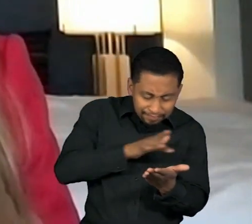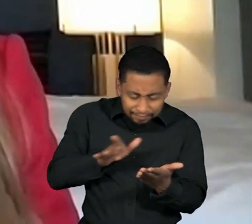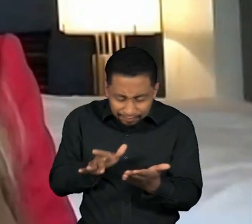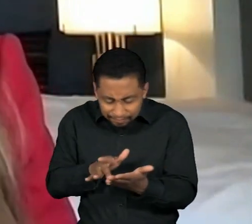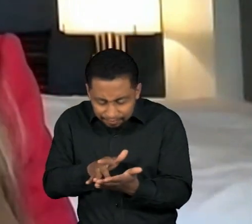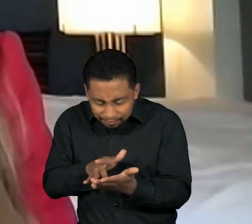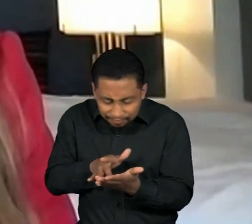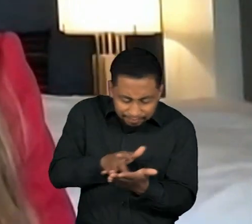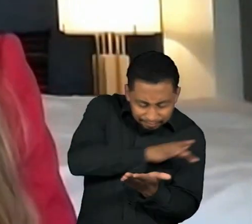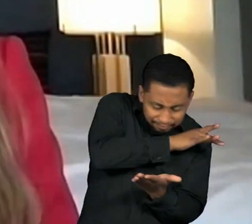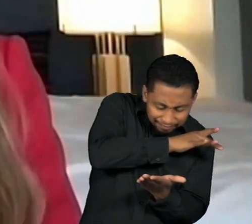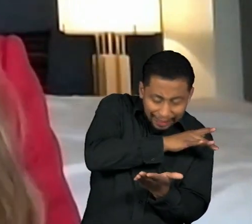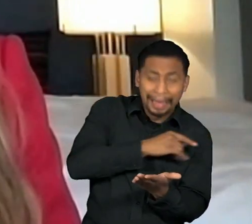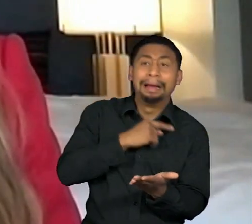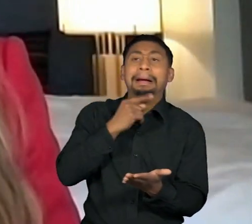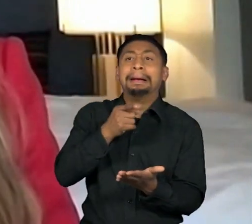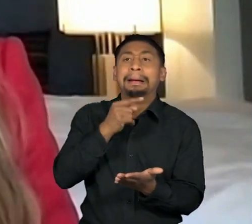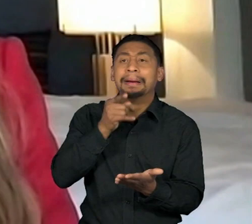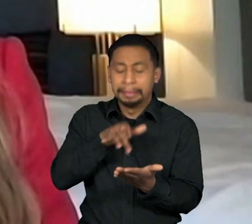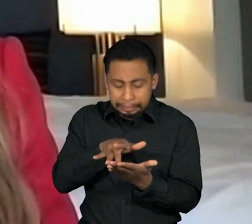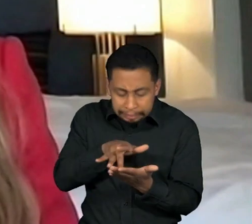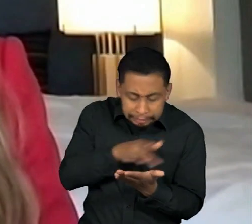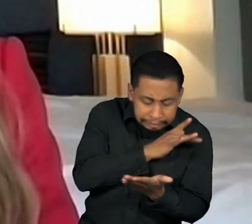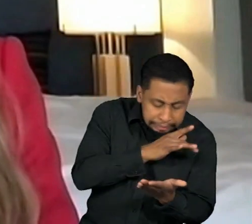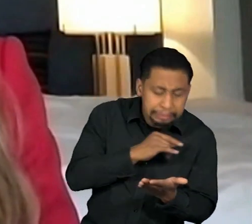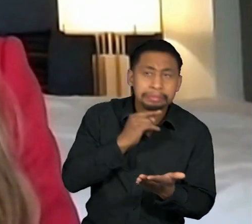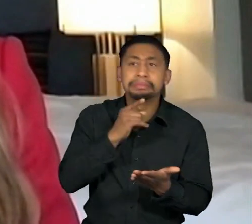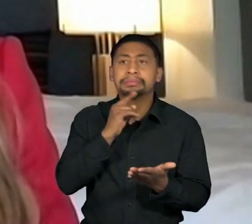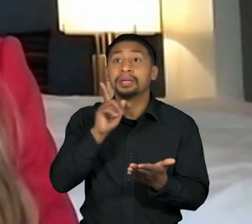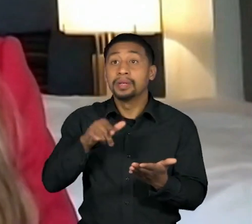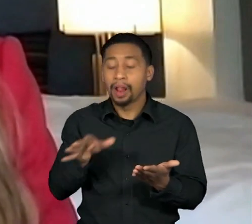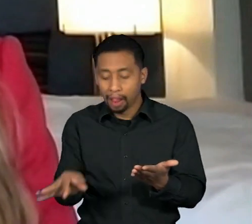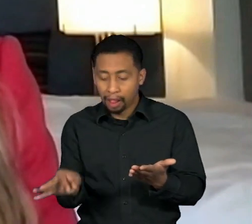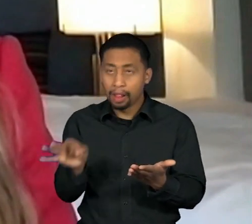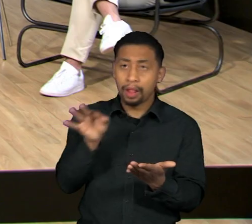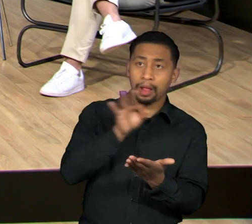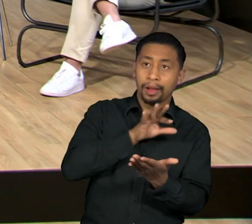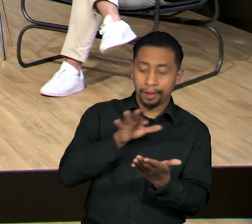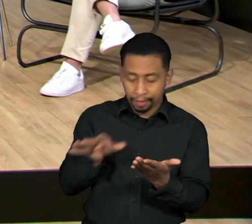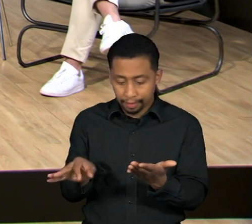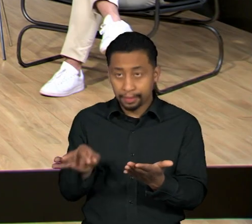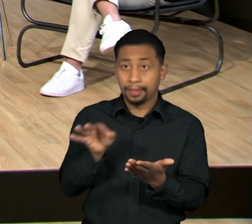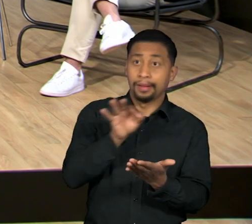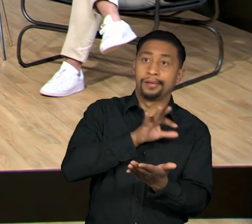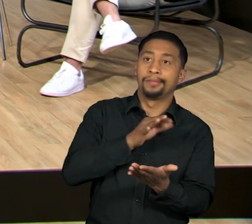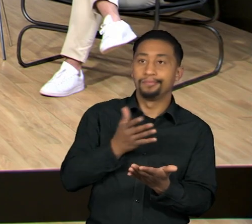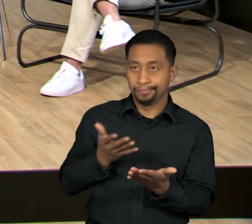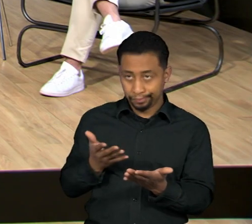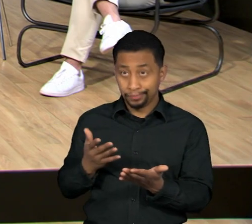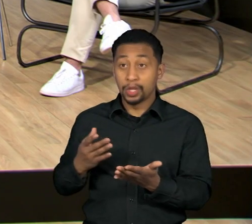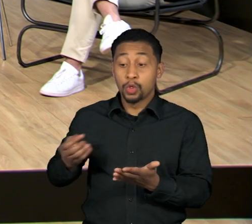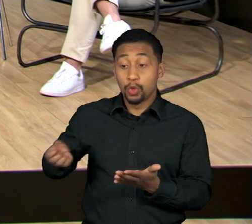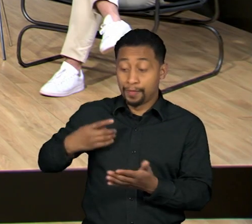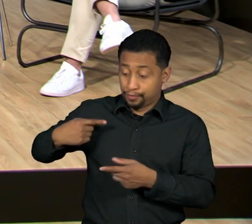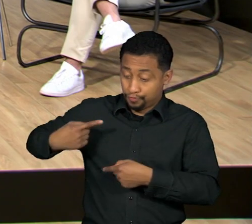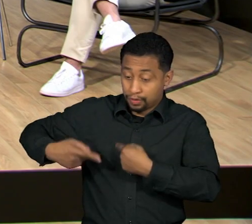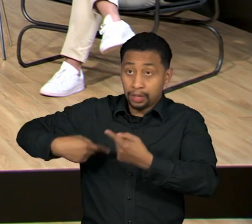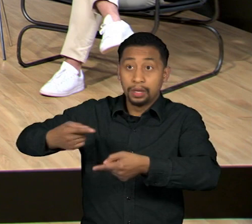essas situações. Certamente as novas gerações são mais abertas para a